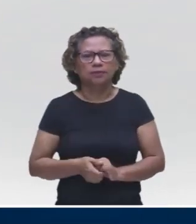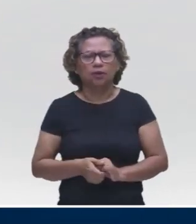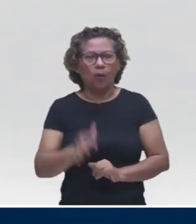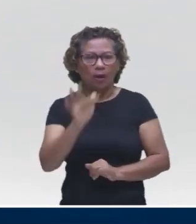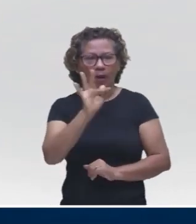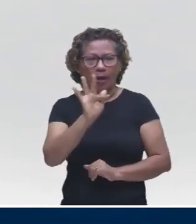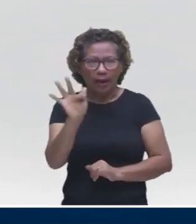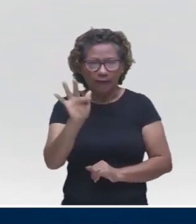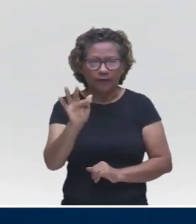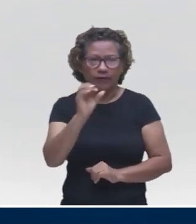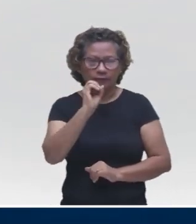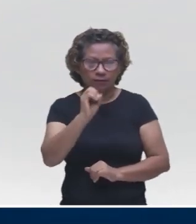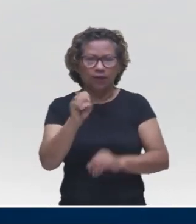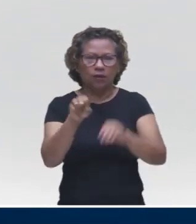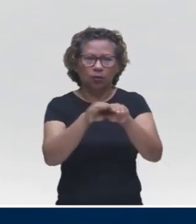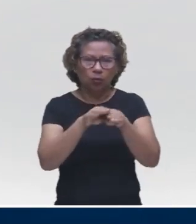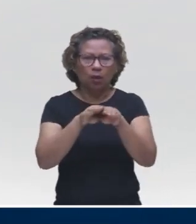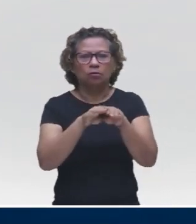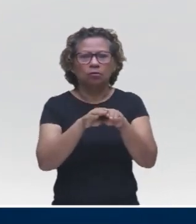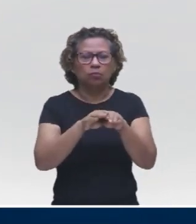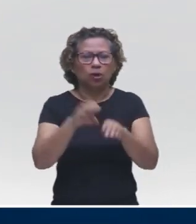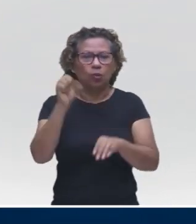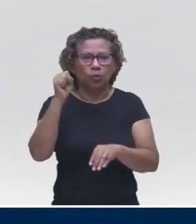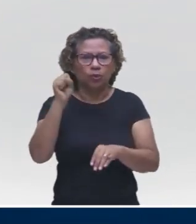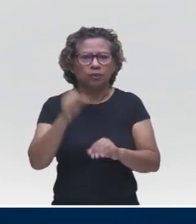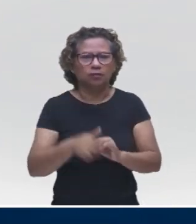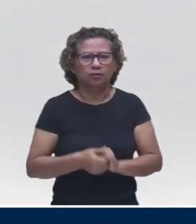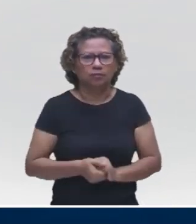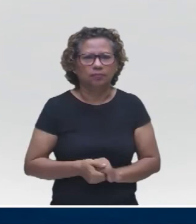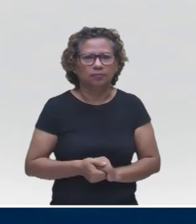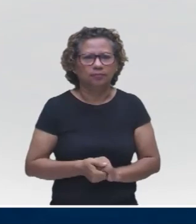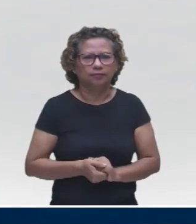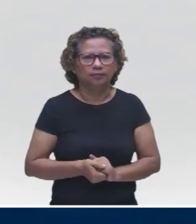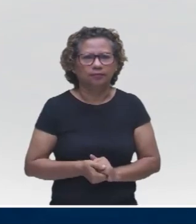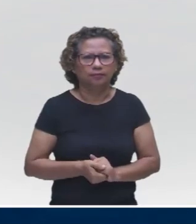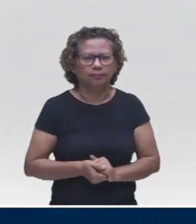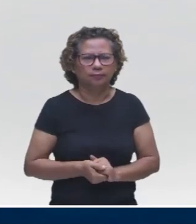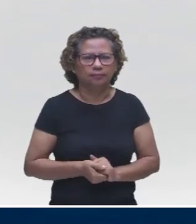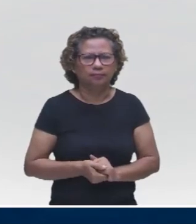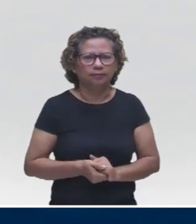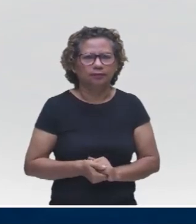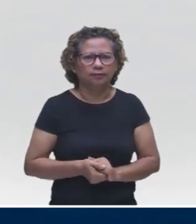que é 0 para x e 8 para y, que é o nosso coeficiente linear.